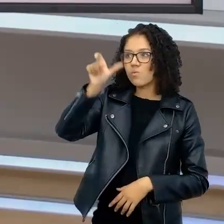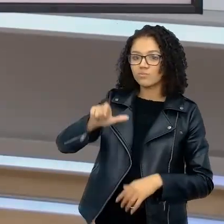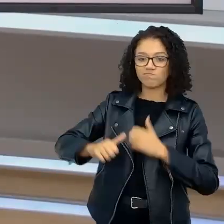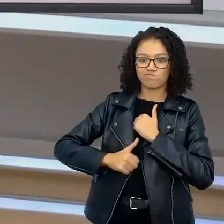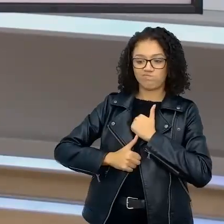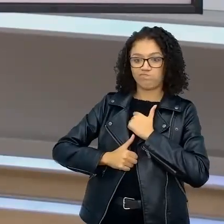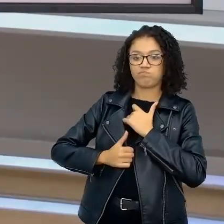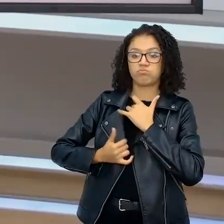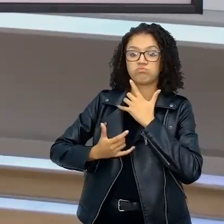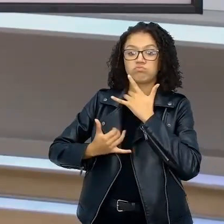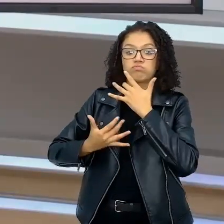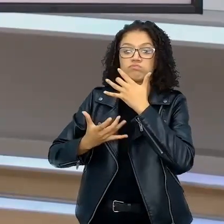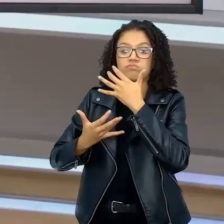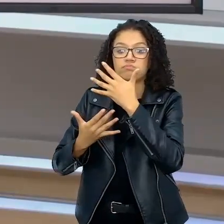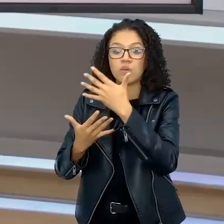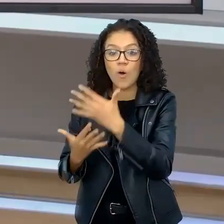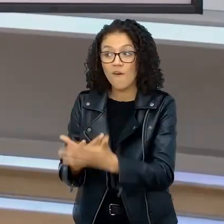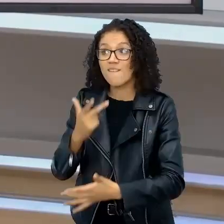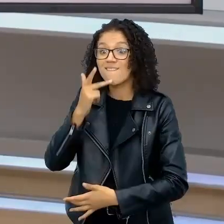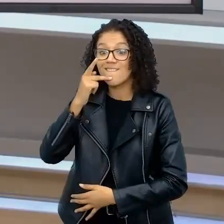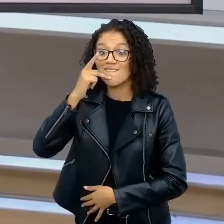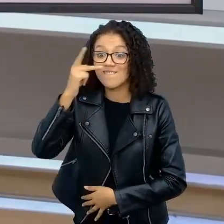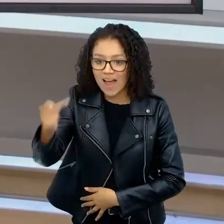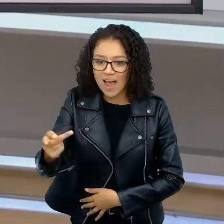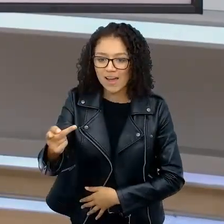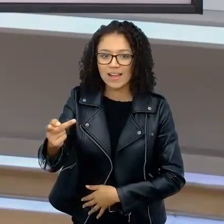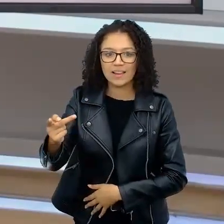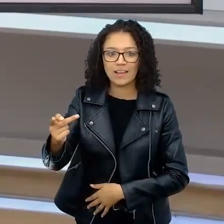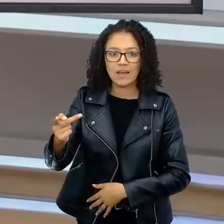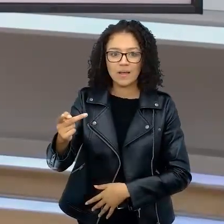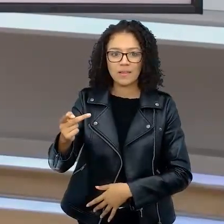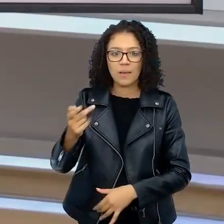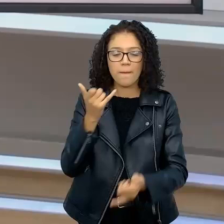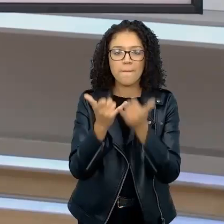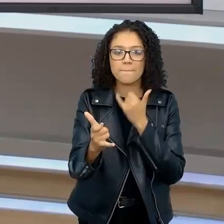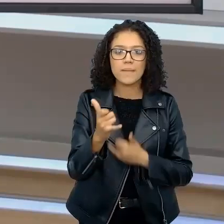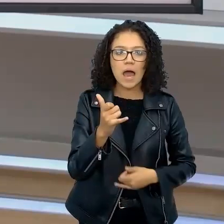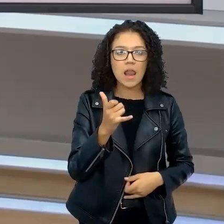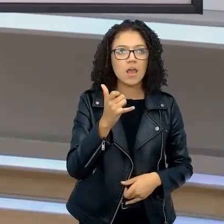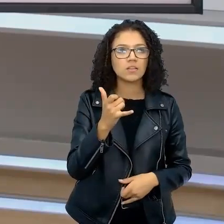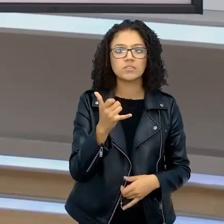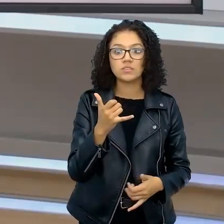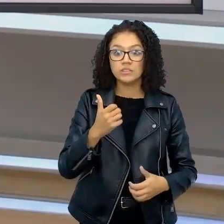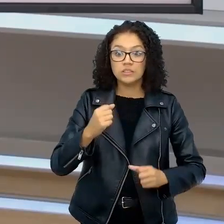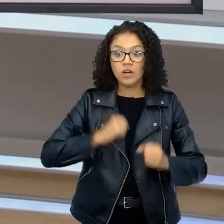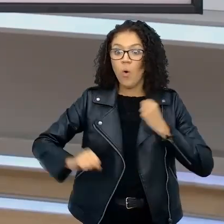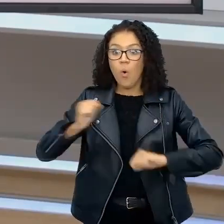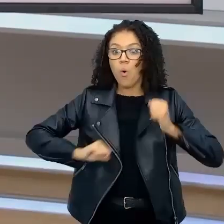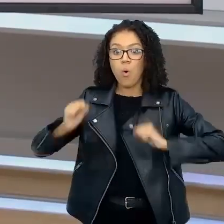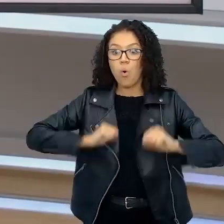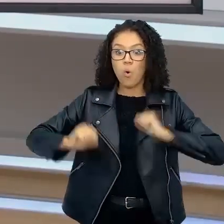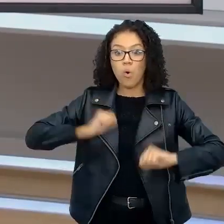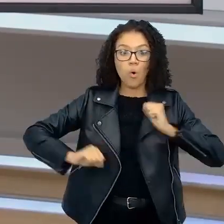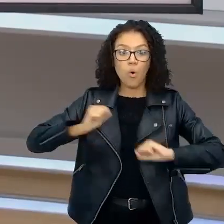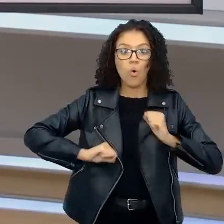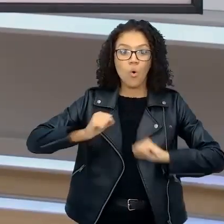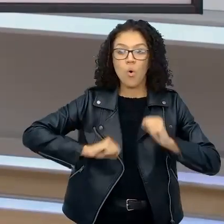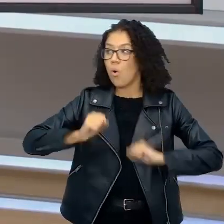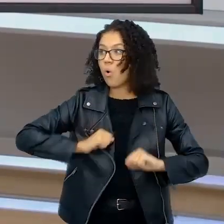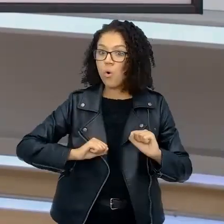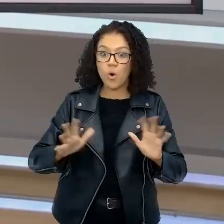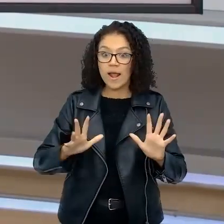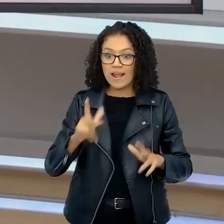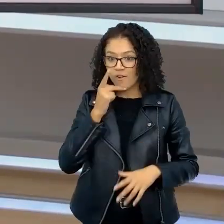da violência para a pessoa de confiança, isso gera uma ansiedade nela absurda. Porque ela fica pensando, tá, eu revelei, e agora? O